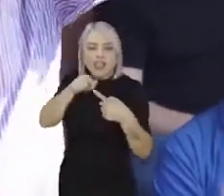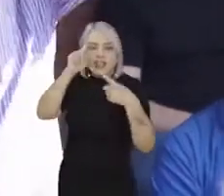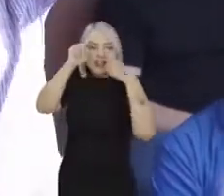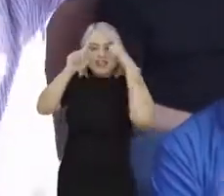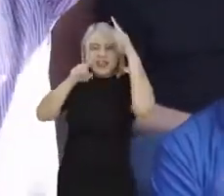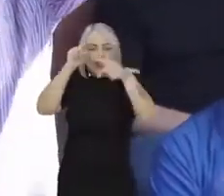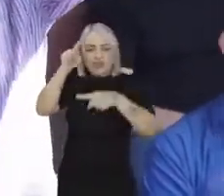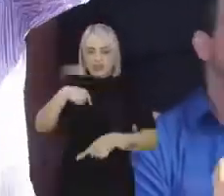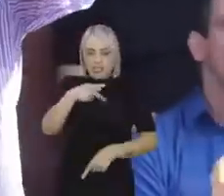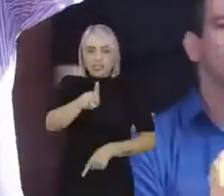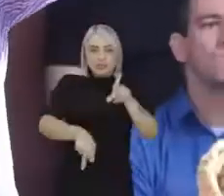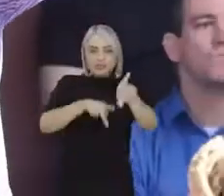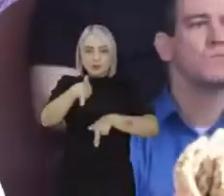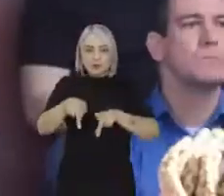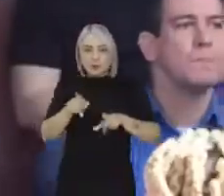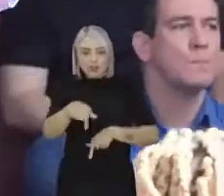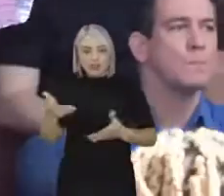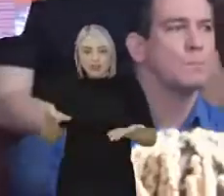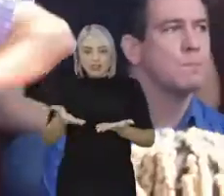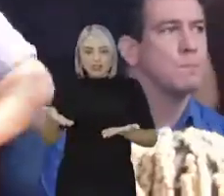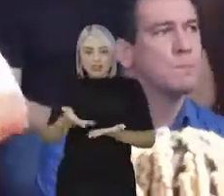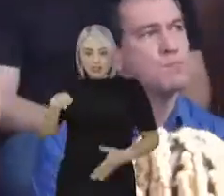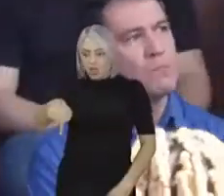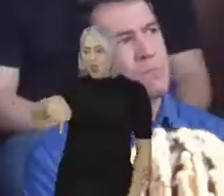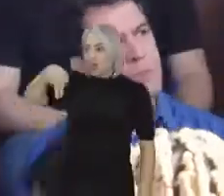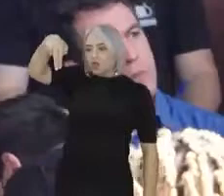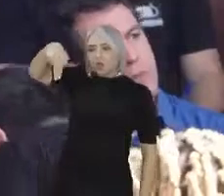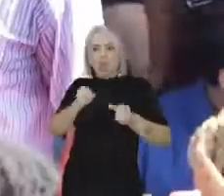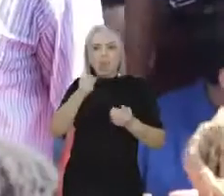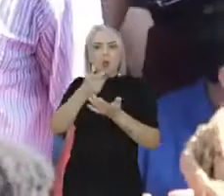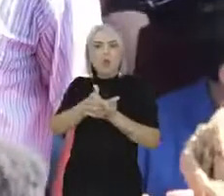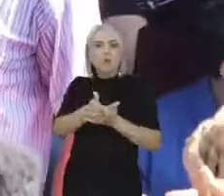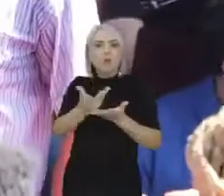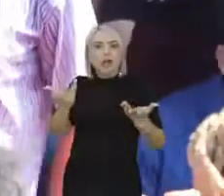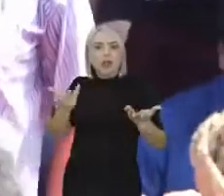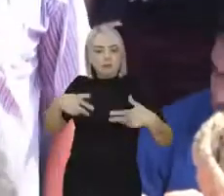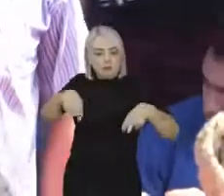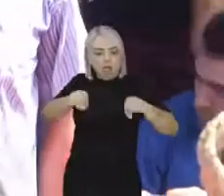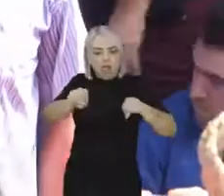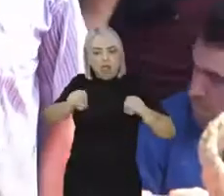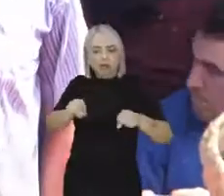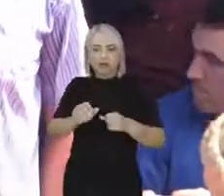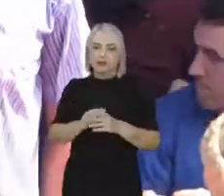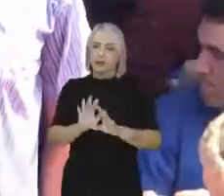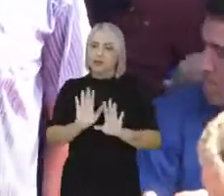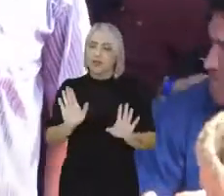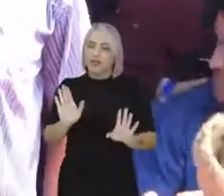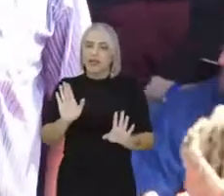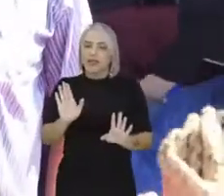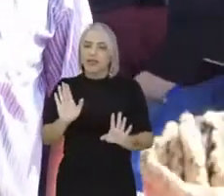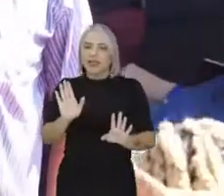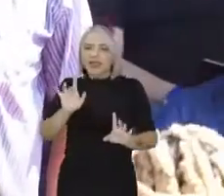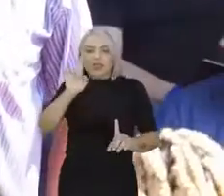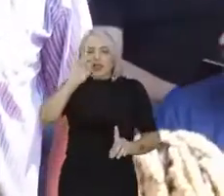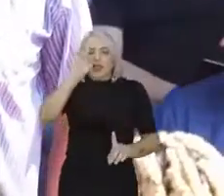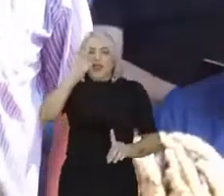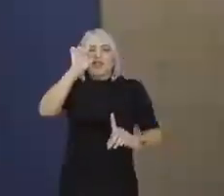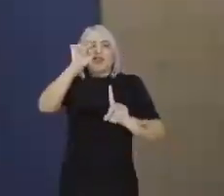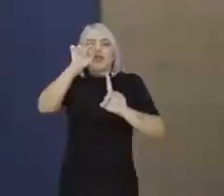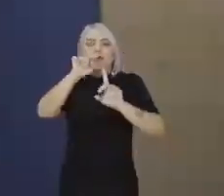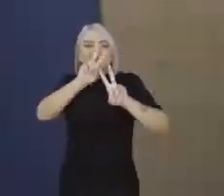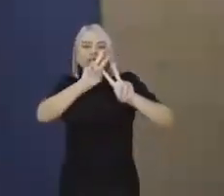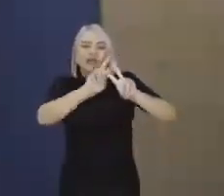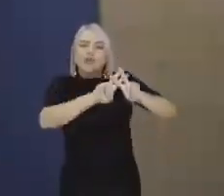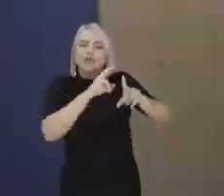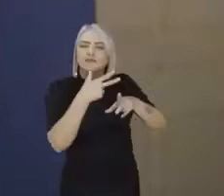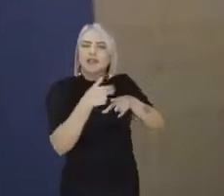são nordestinos aqui do outro lado, sabe, para ver. A ideia saiu, prenderam ela. A